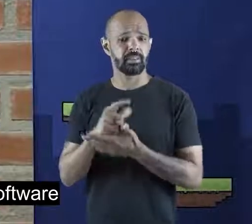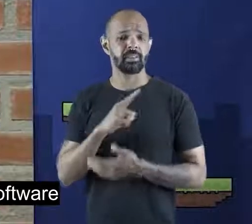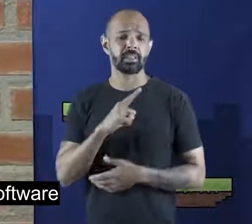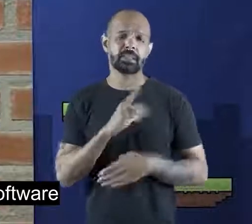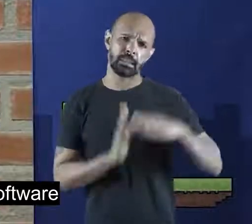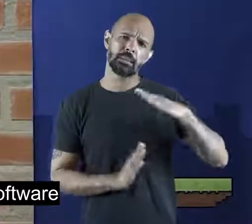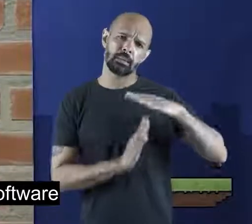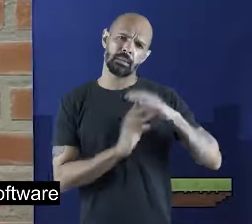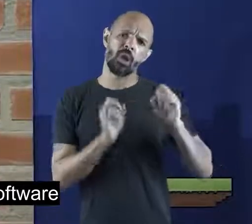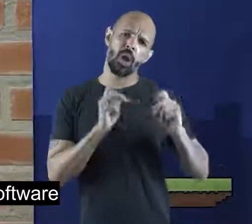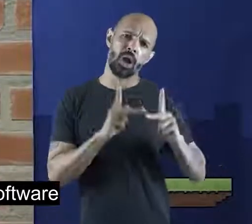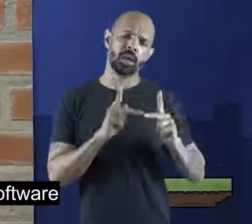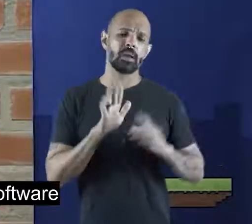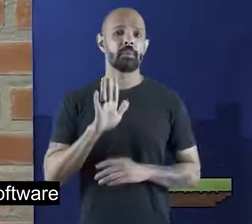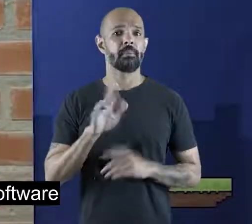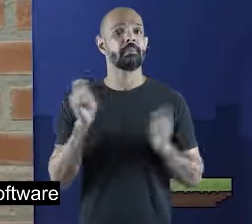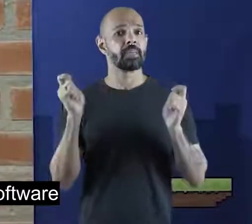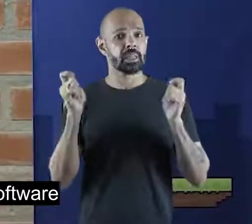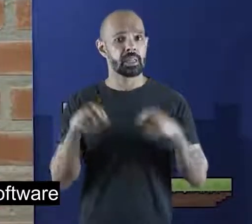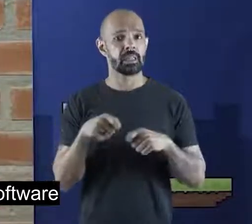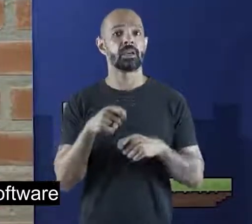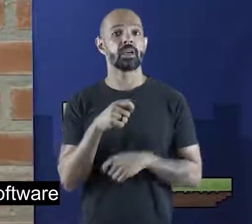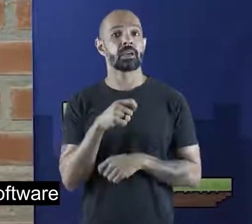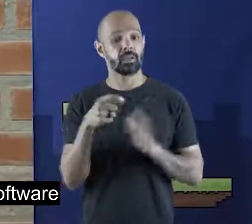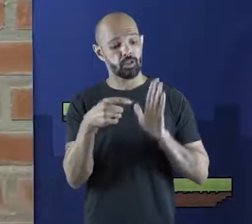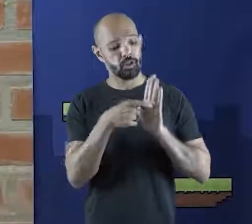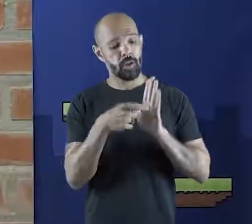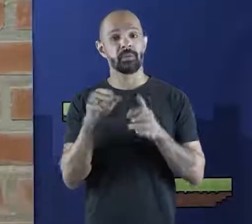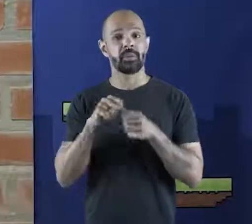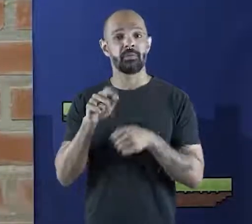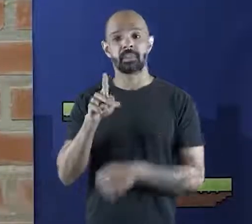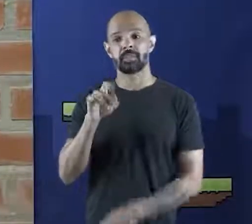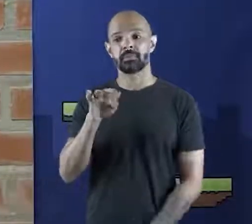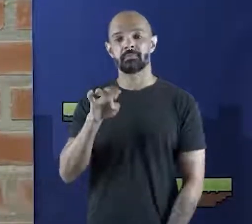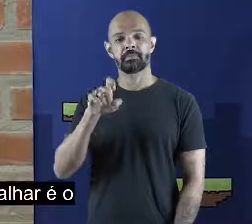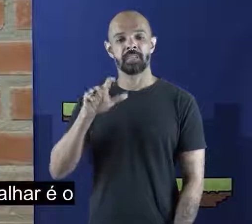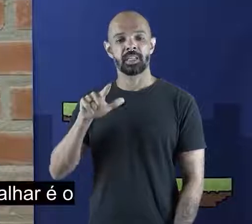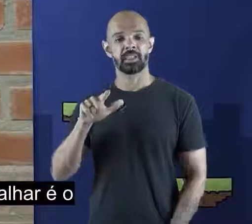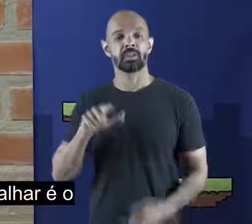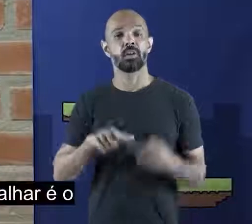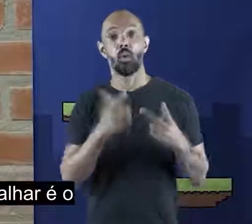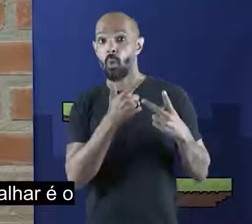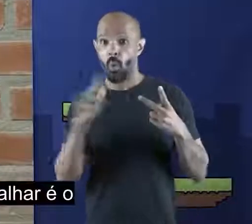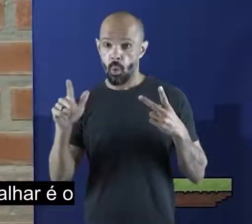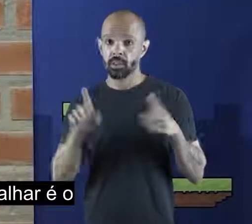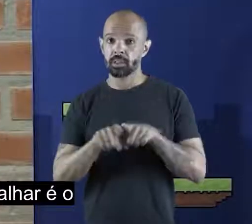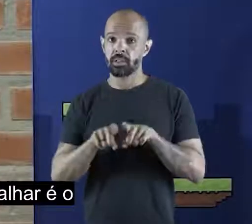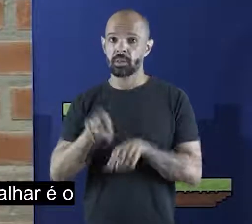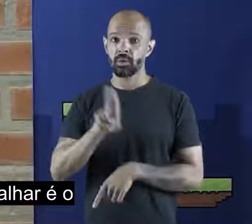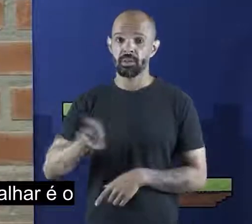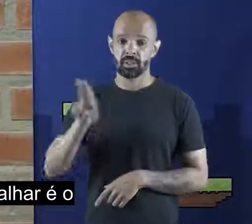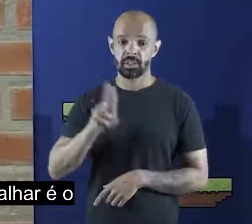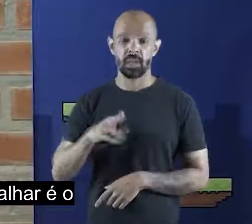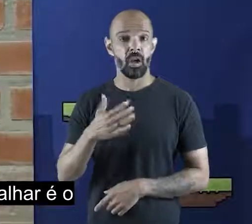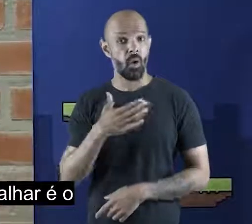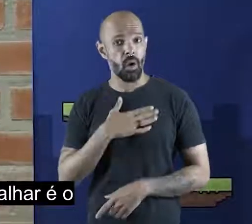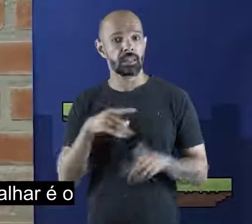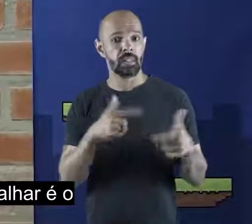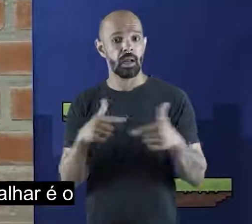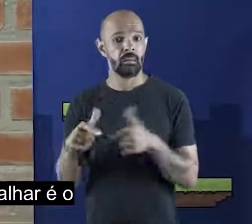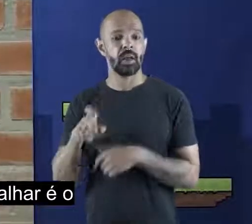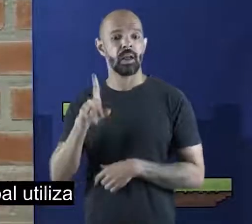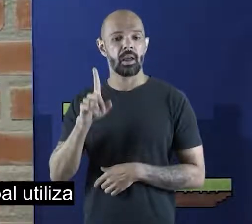suas limitações, aquela coisa toda, mas ele é um software que faz pixel art. Outro software muito utilizado, que a galera gosta de